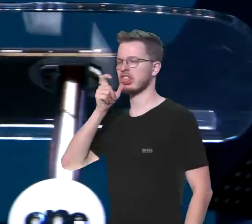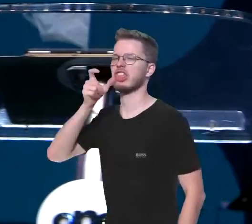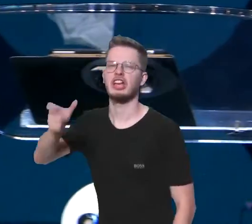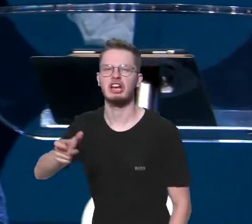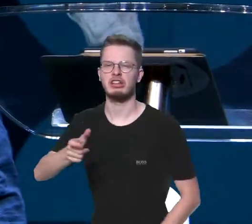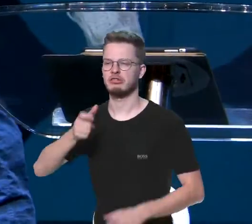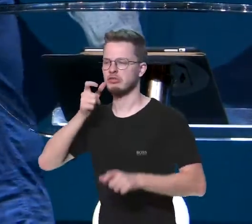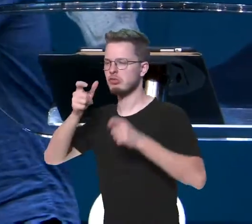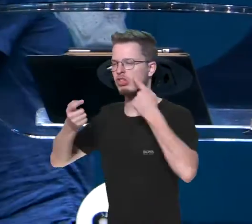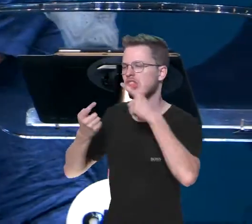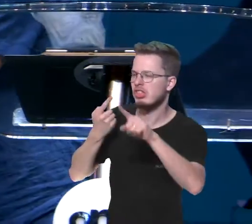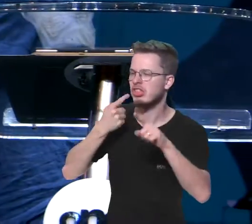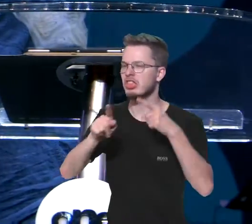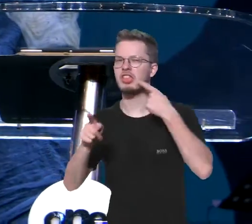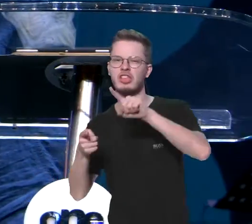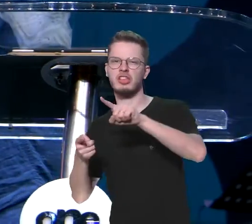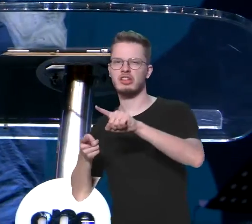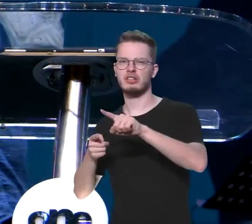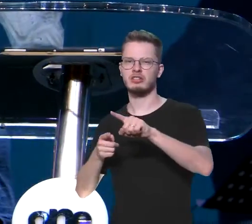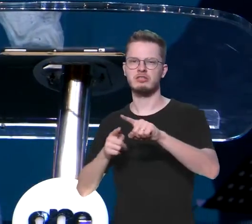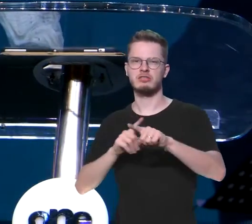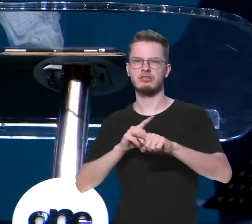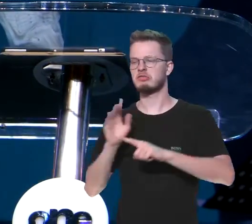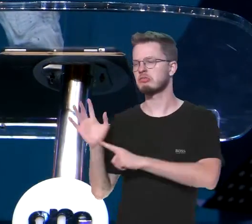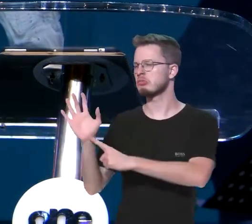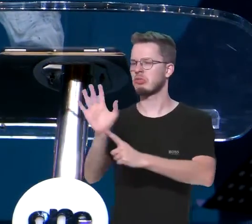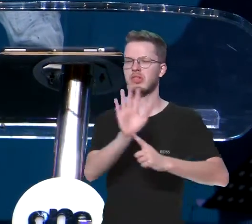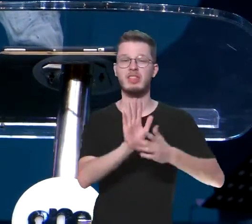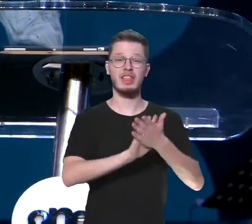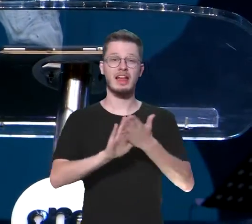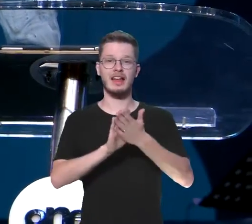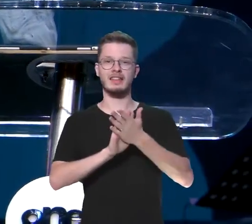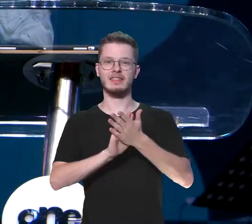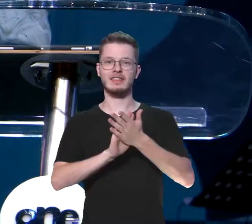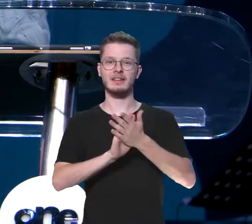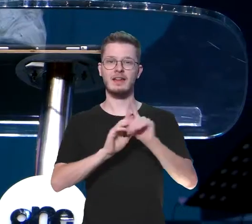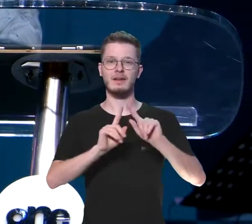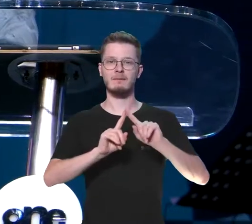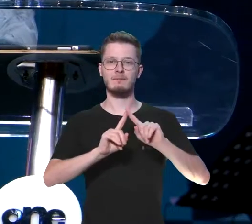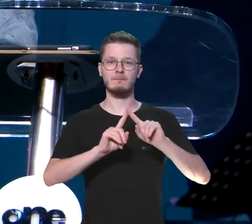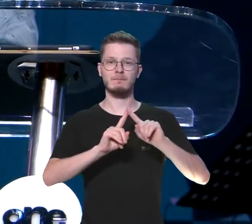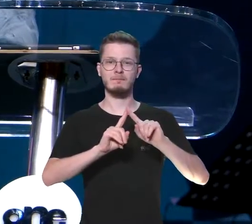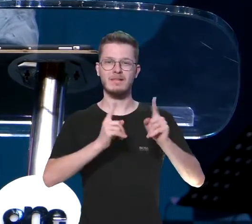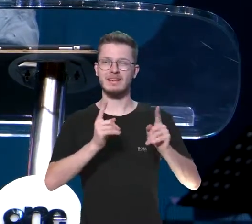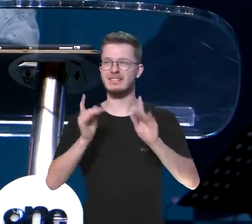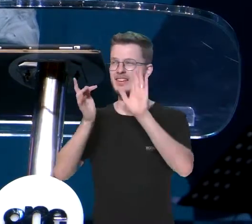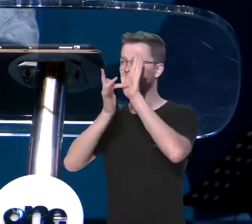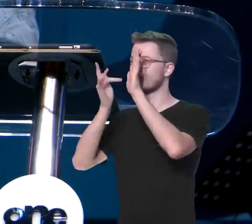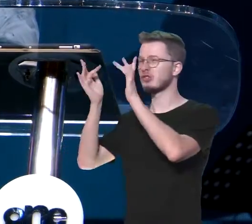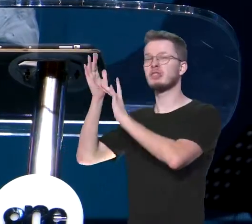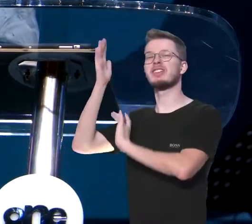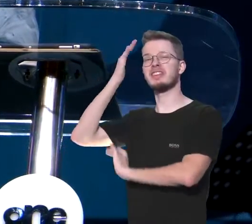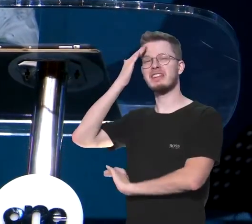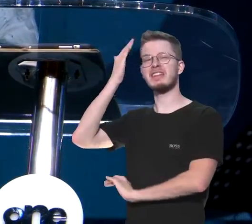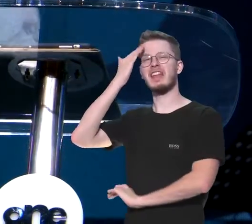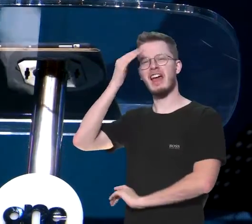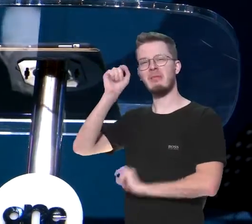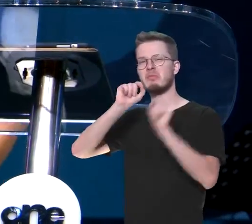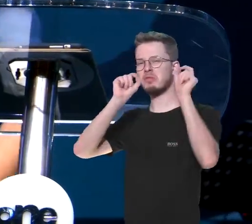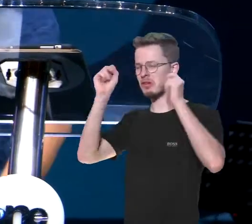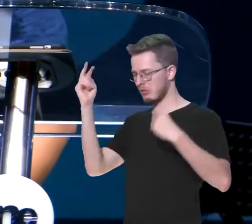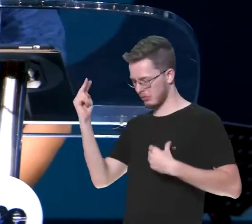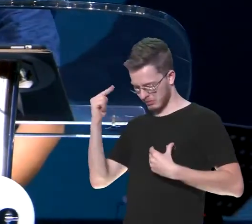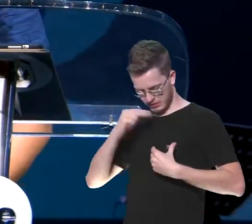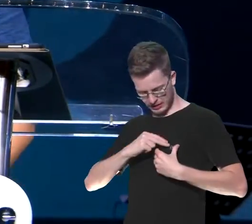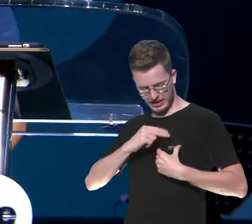problema aparente com ninguém. Porém, para o coração de Jesus, o que passa no seu coração importa. A Bíblia